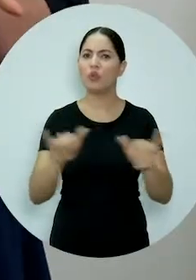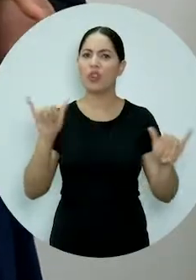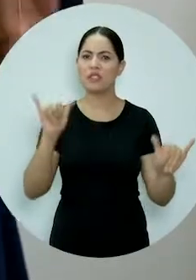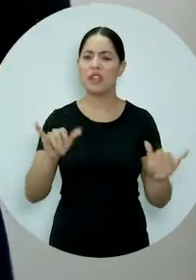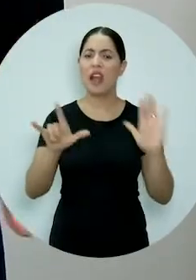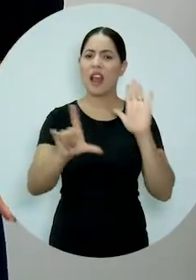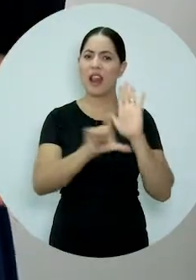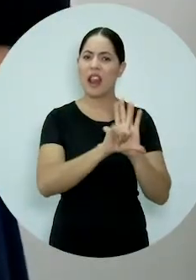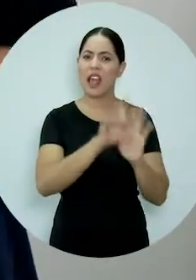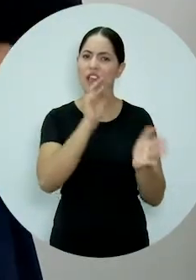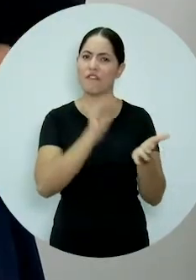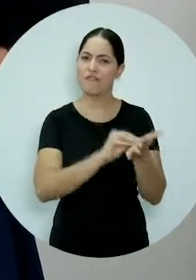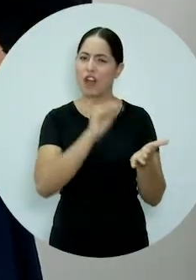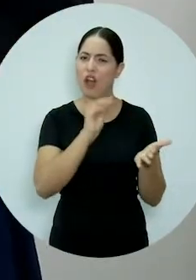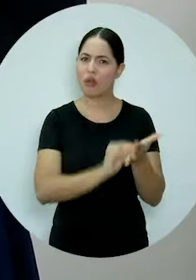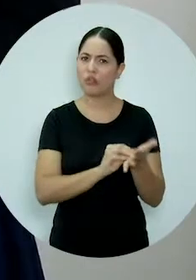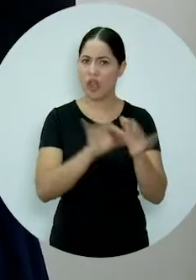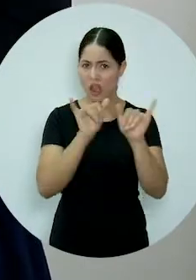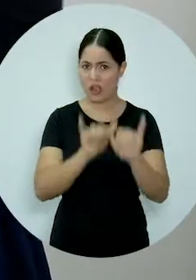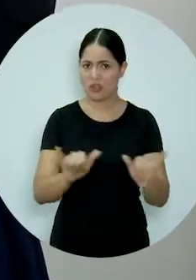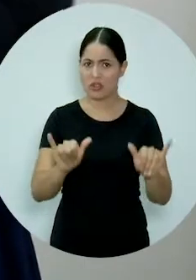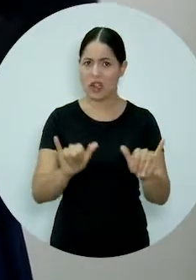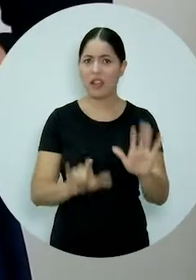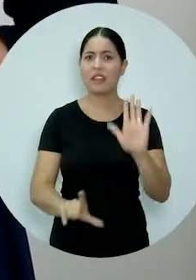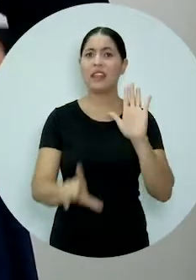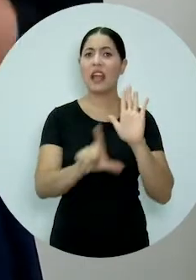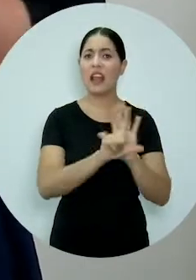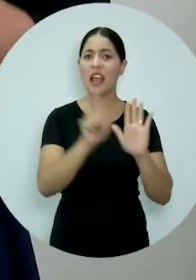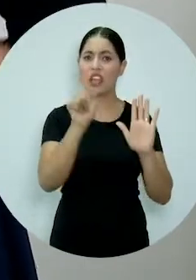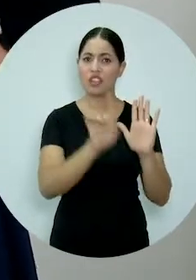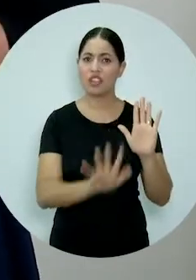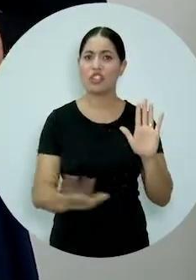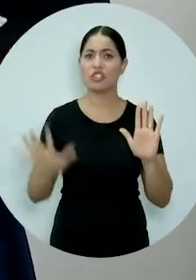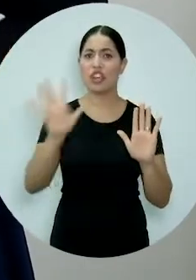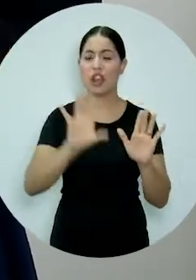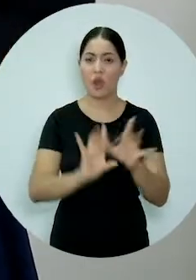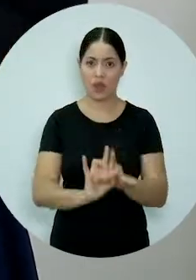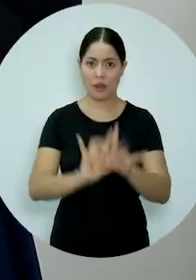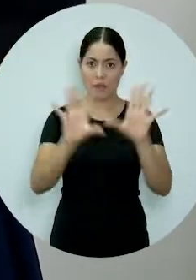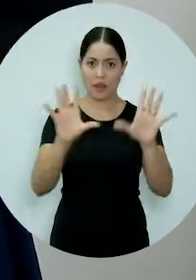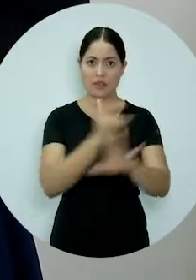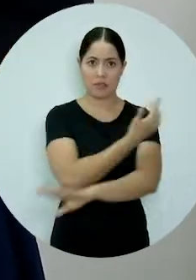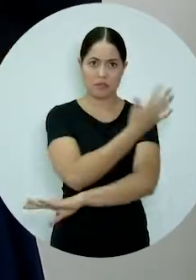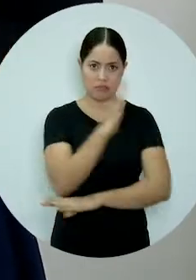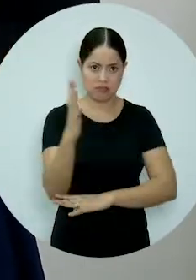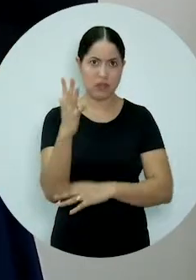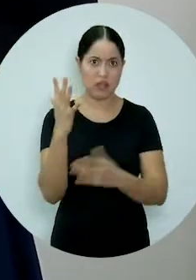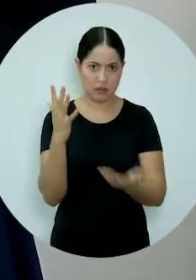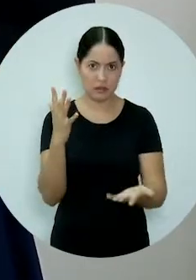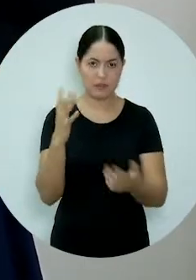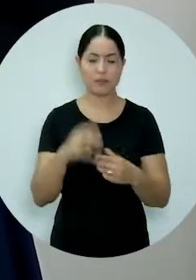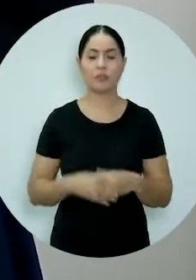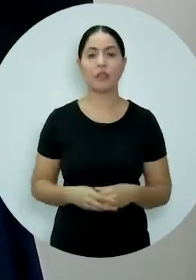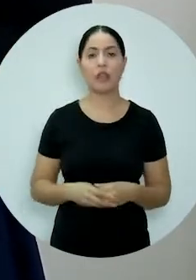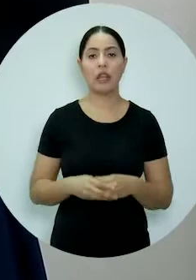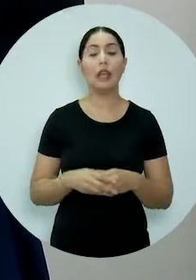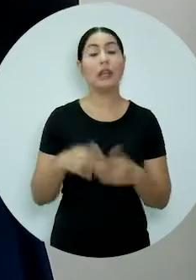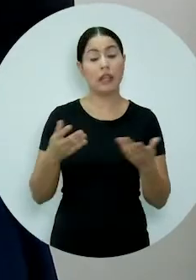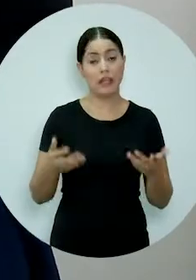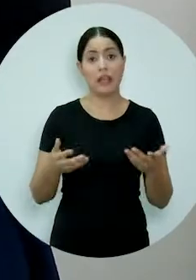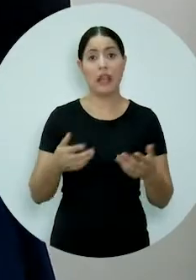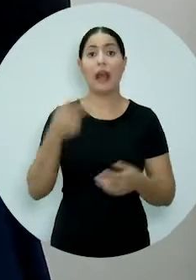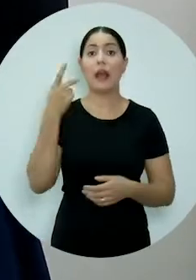um pouquinho de falta de legislação, podemos falar da falta de uma lei geral de licenciamento ambiental.